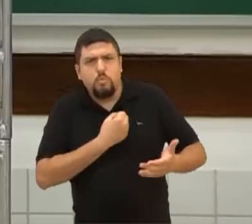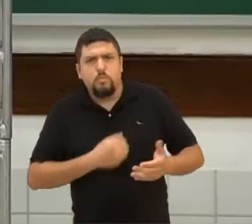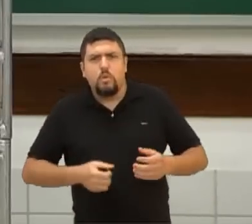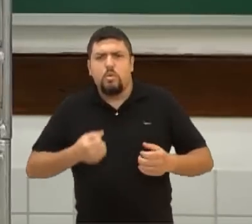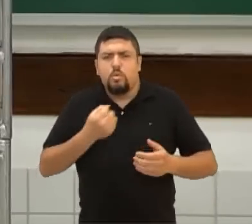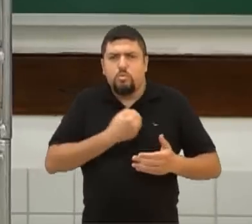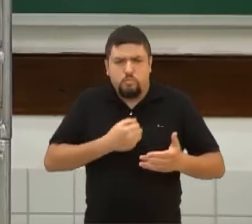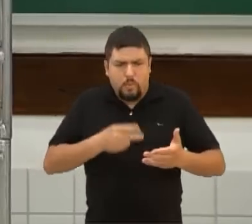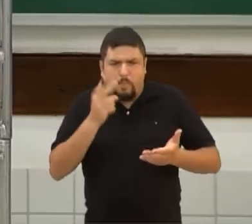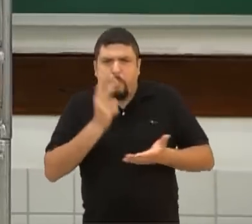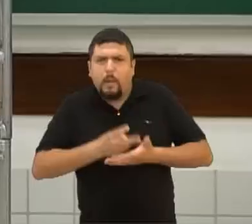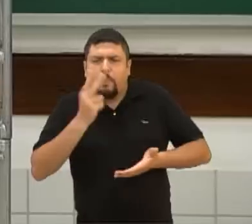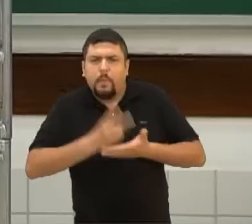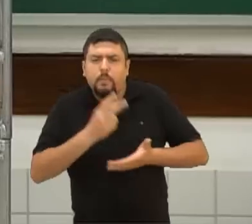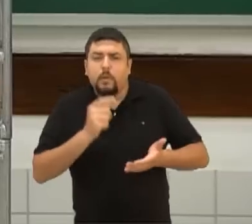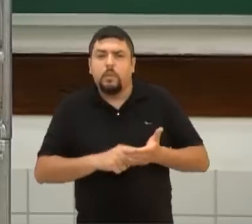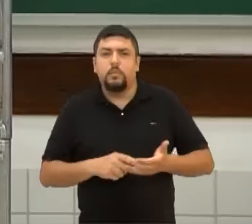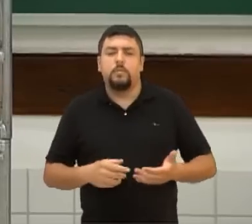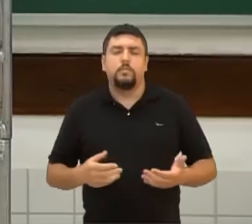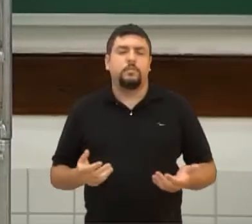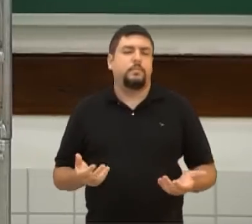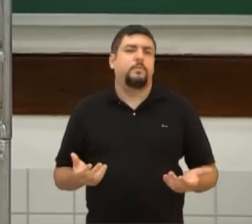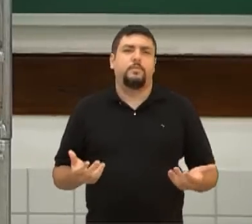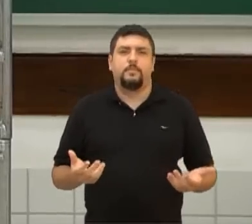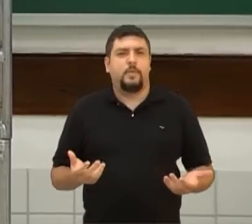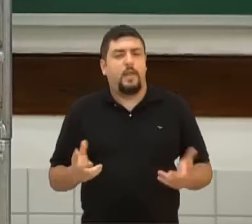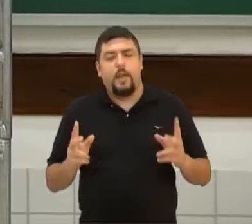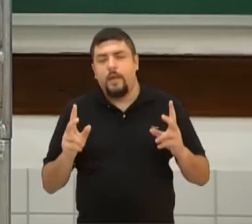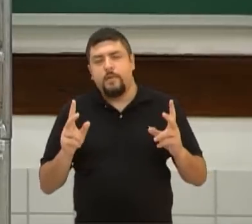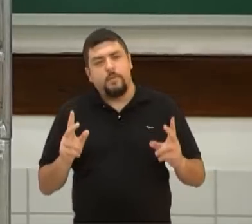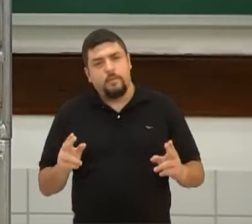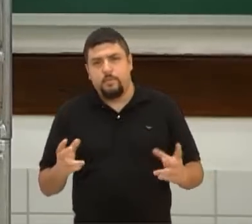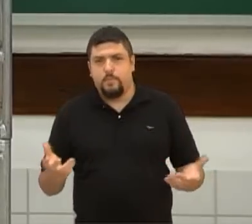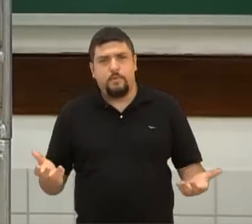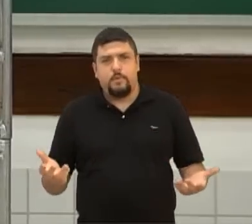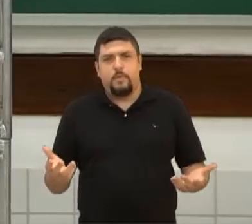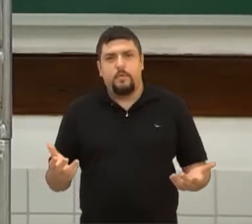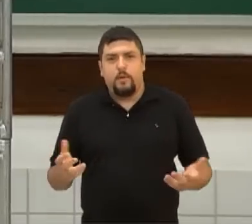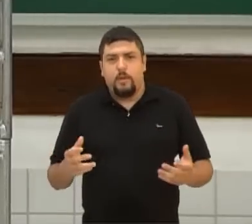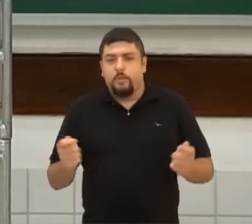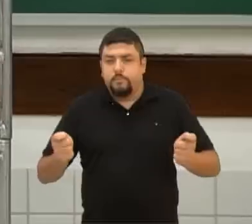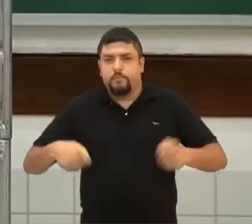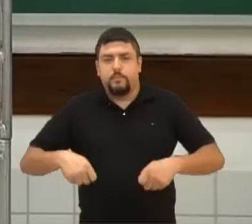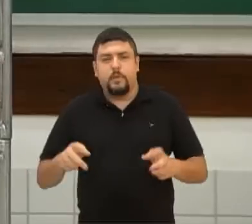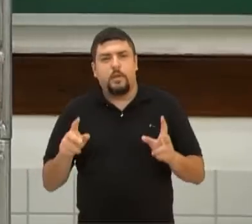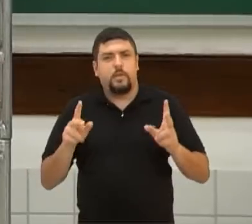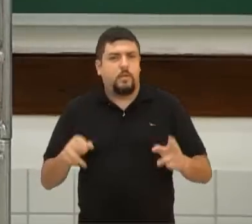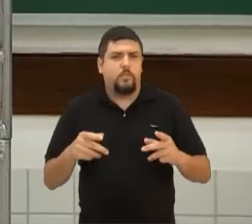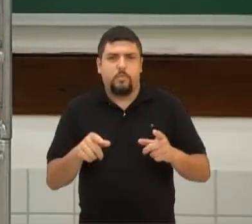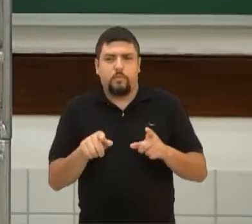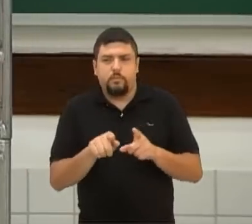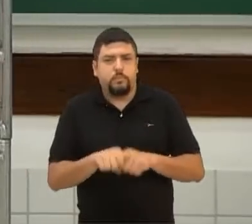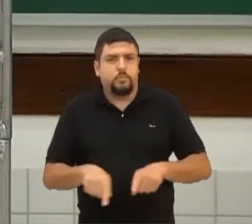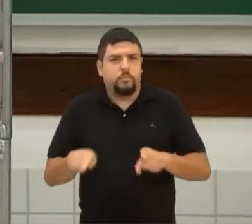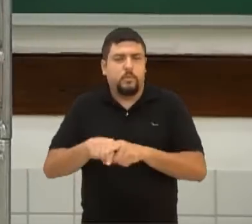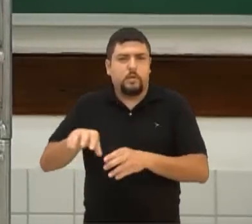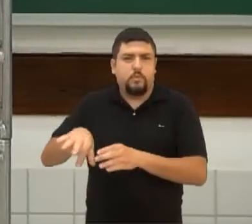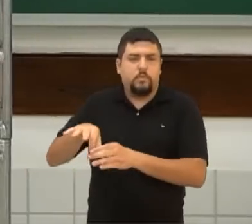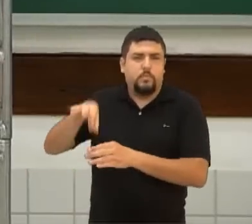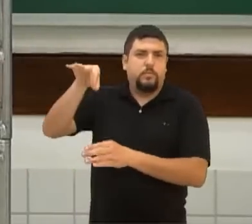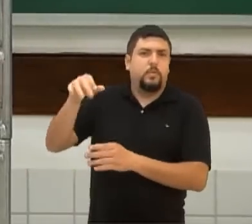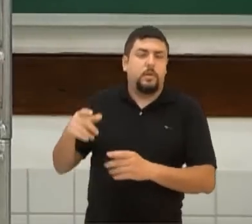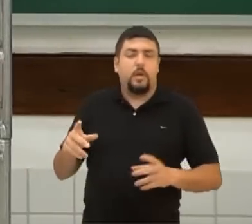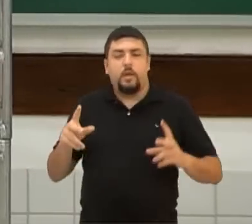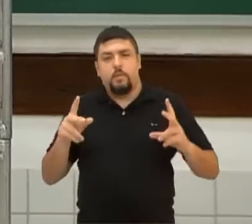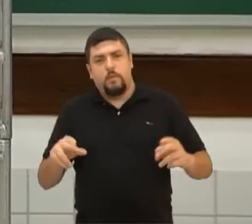chance do que os outros? Gente, as chances são iguais, a probabilidade é igual a todas as apostas. O que